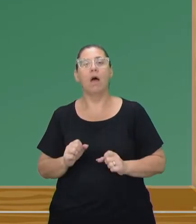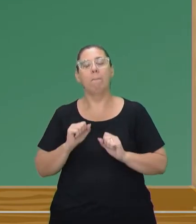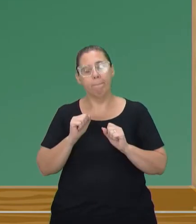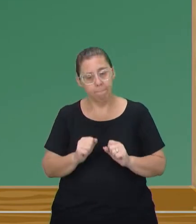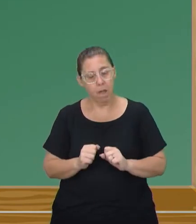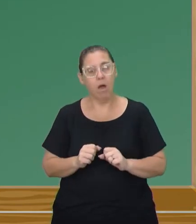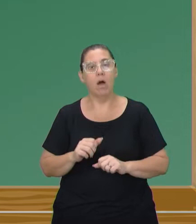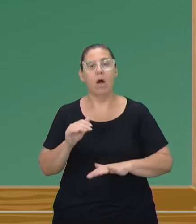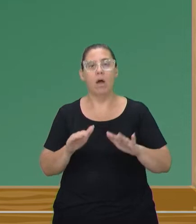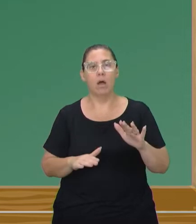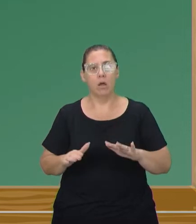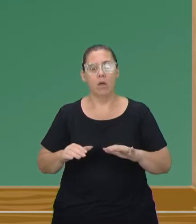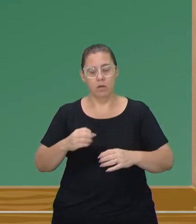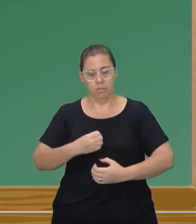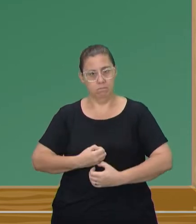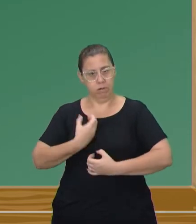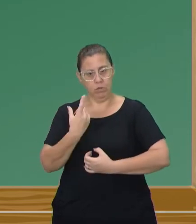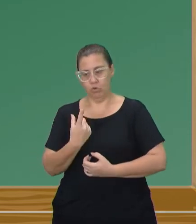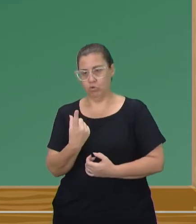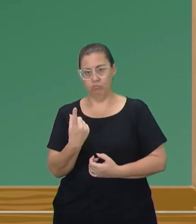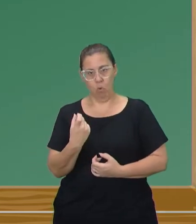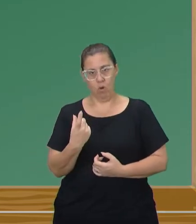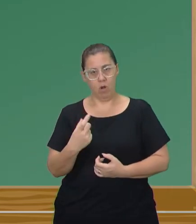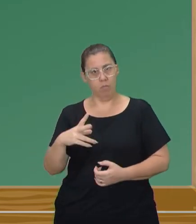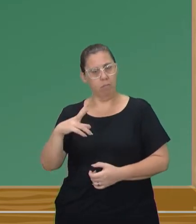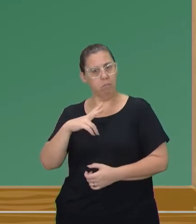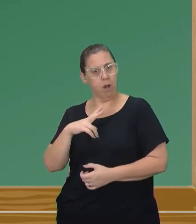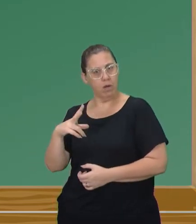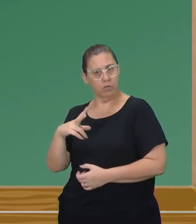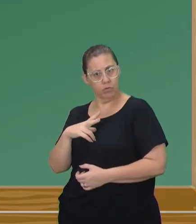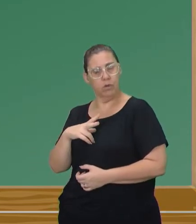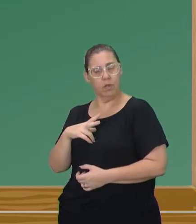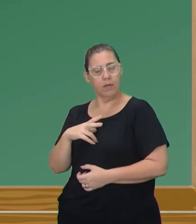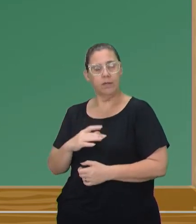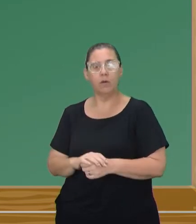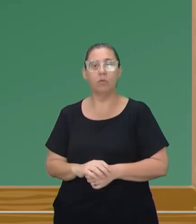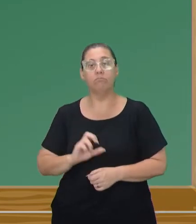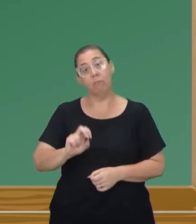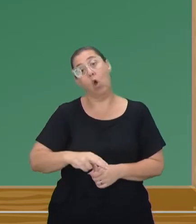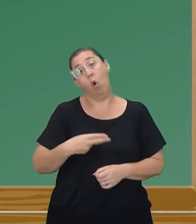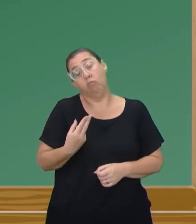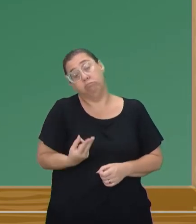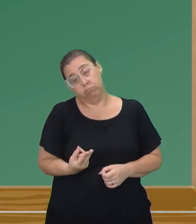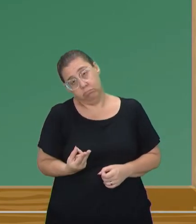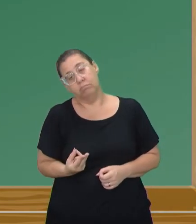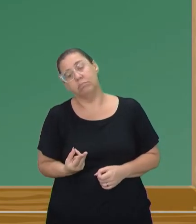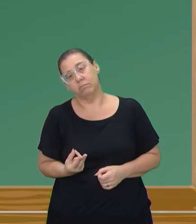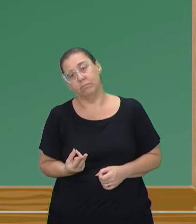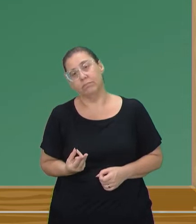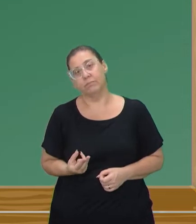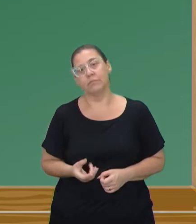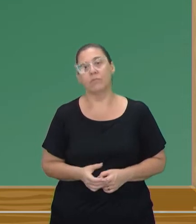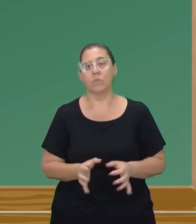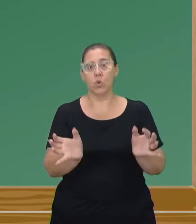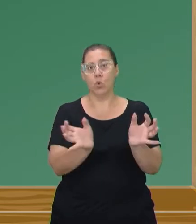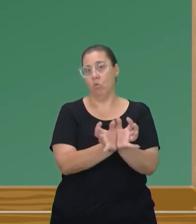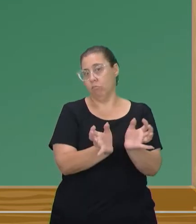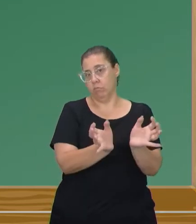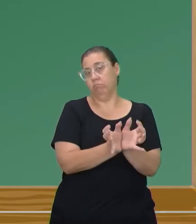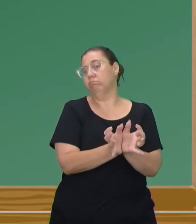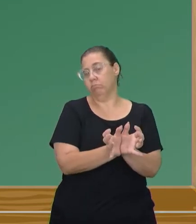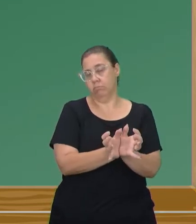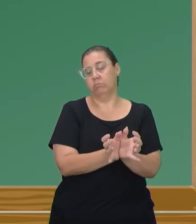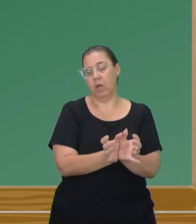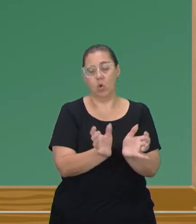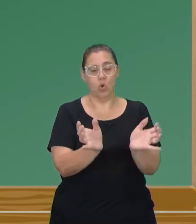ser uma atitude individual, né? Então, uma pessoa ser etnocêntrica, ou também um coletivo. A gente pode ter